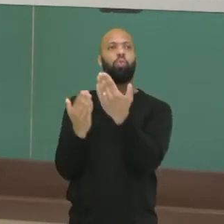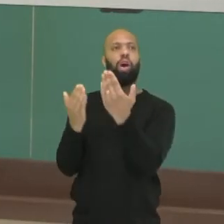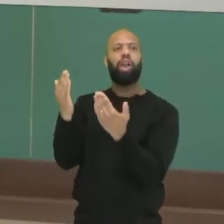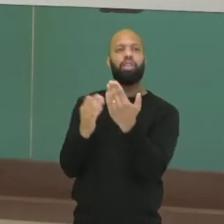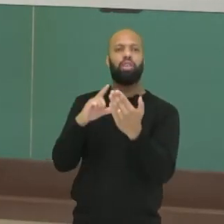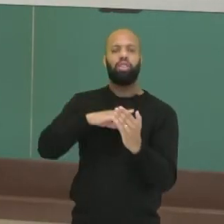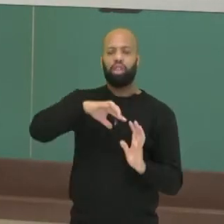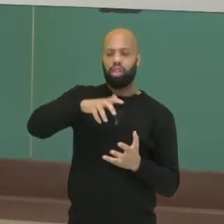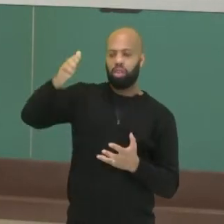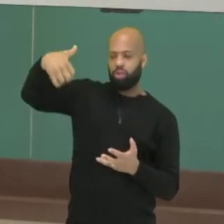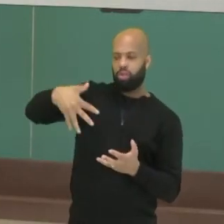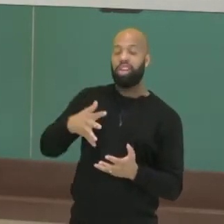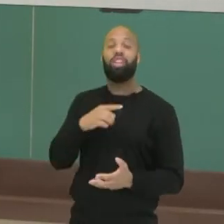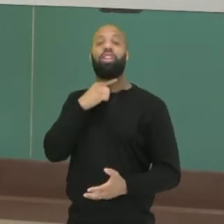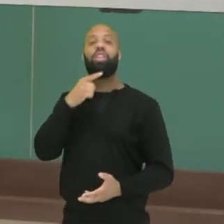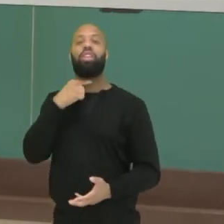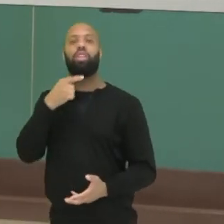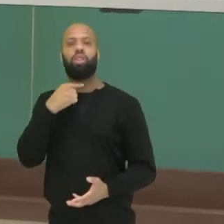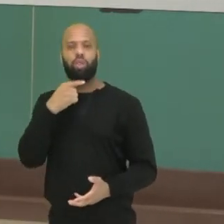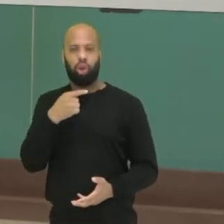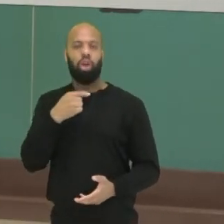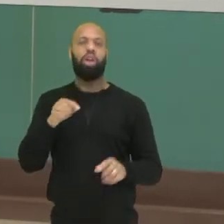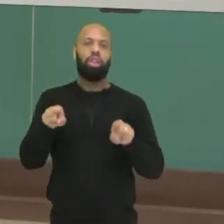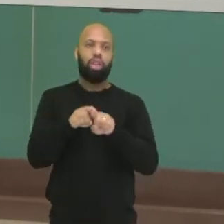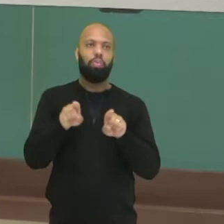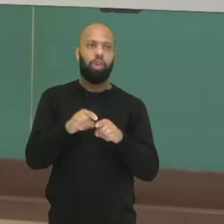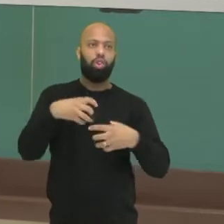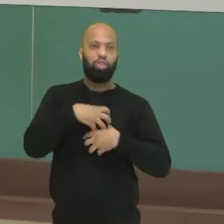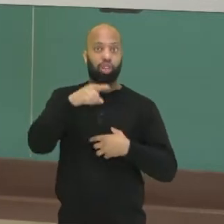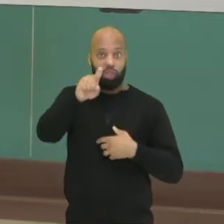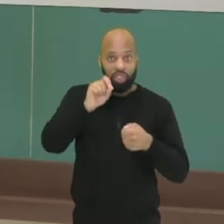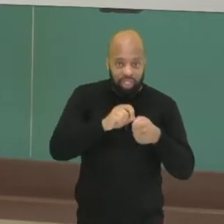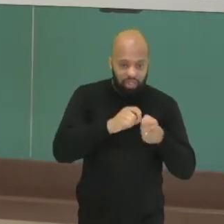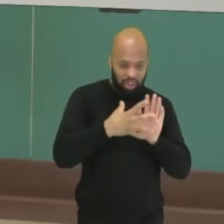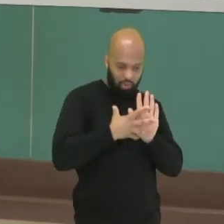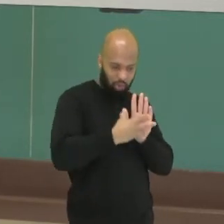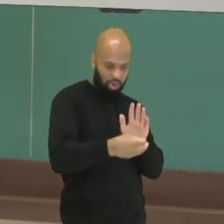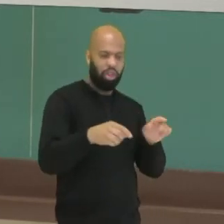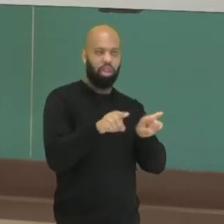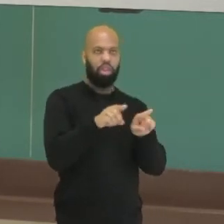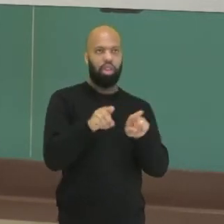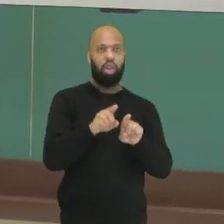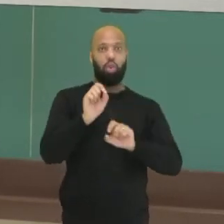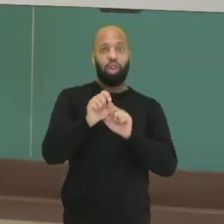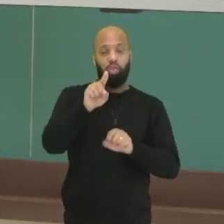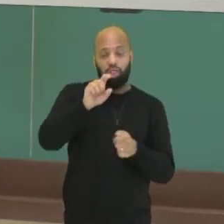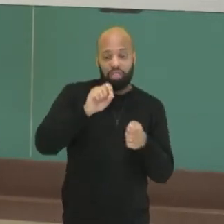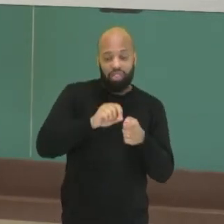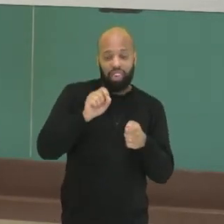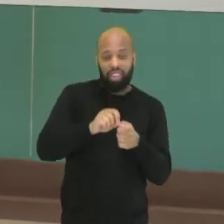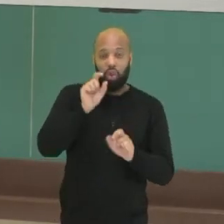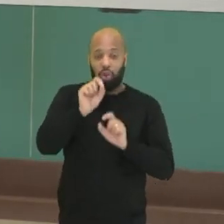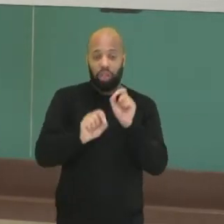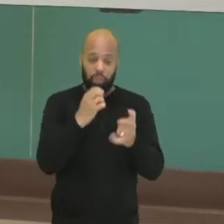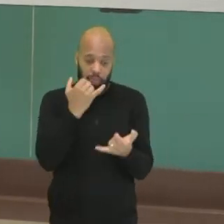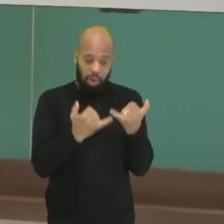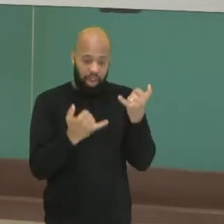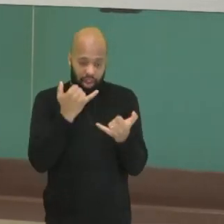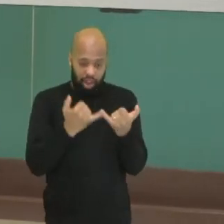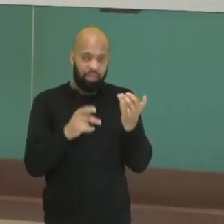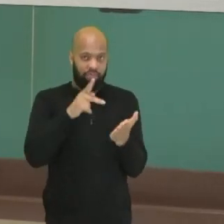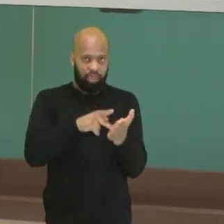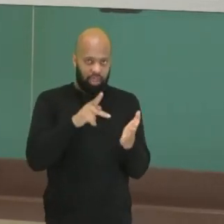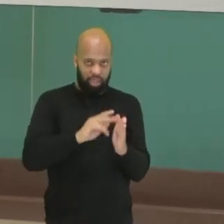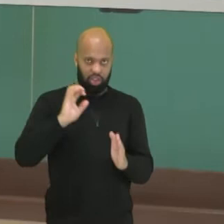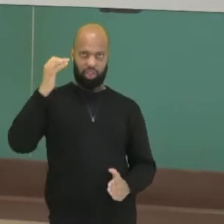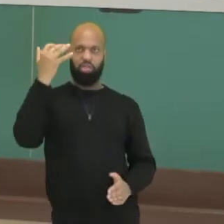efeito estufa natural e o modelo do ecossistema. Então, é uma simulação de uma situação real ali que acontece